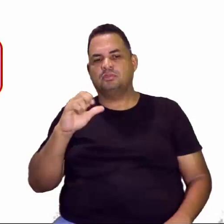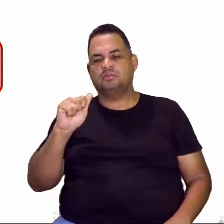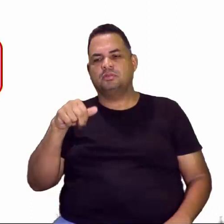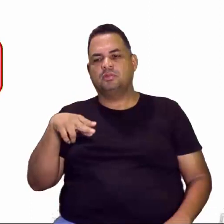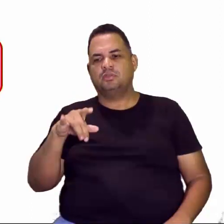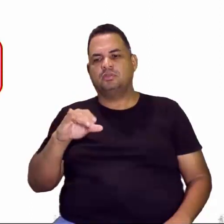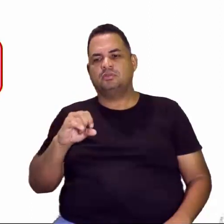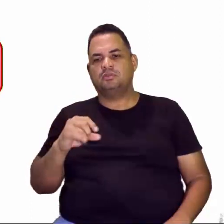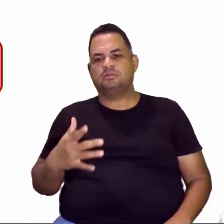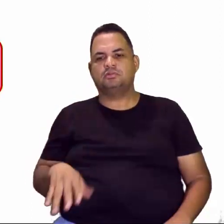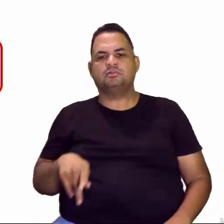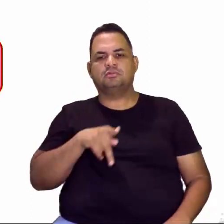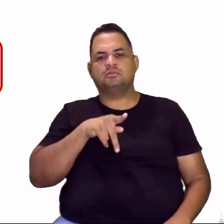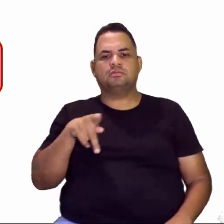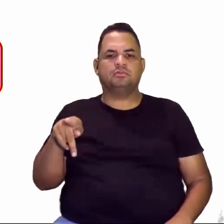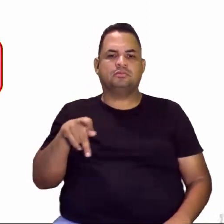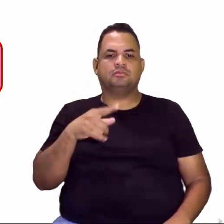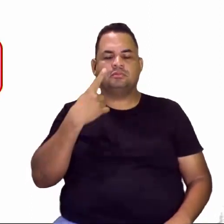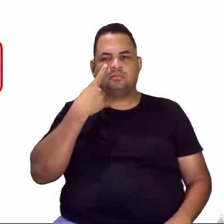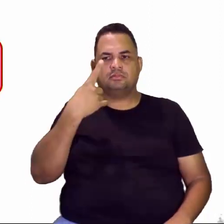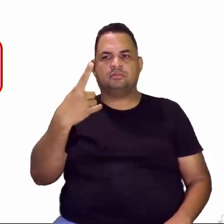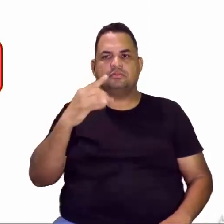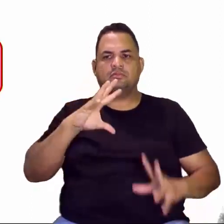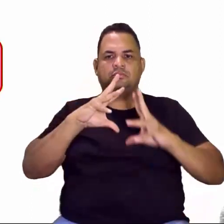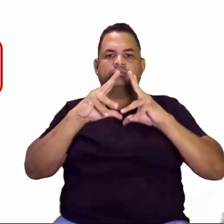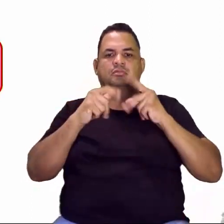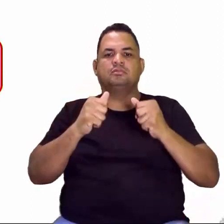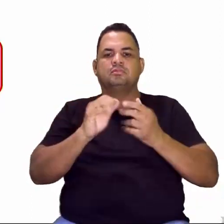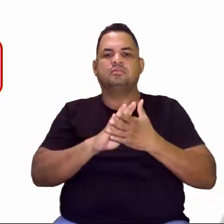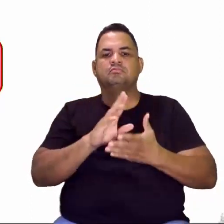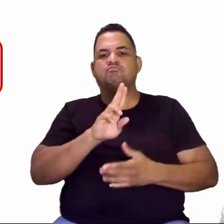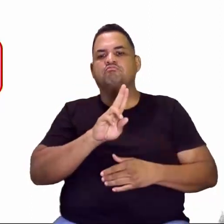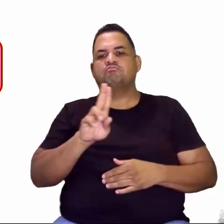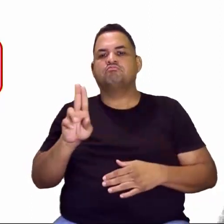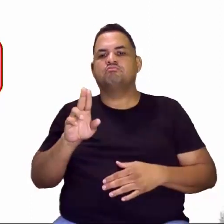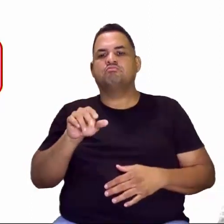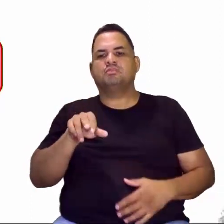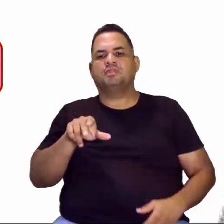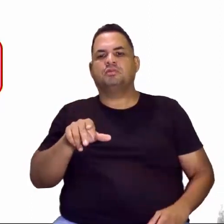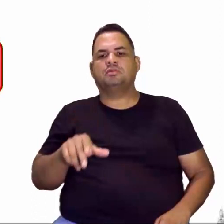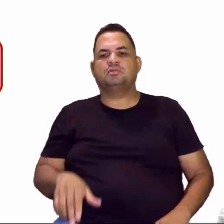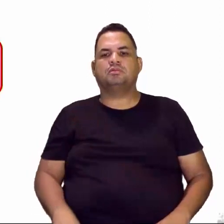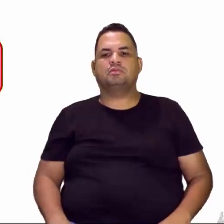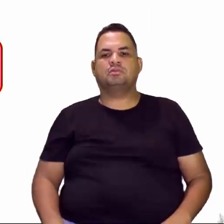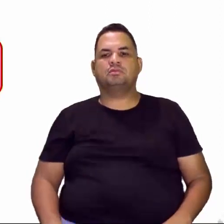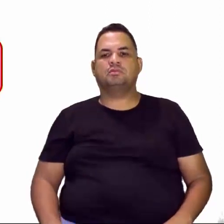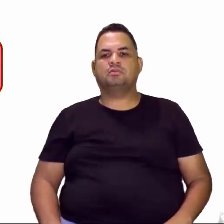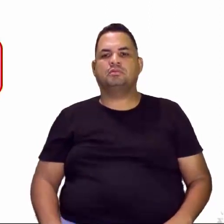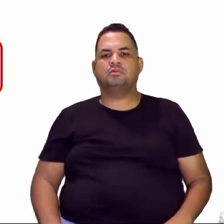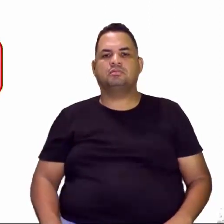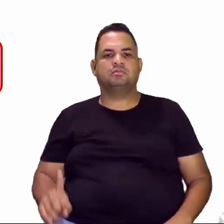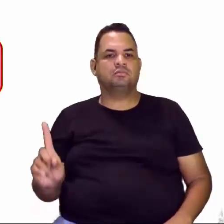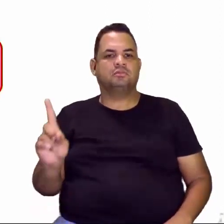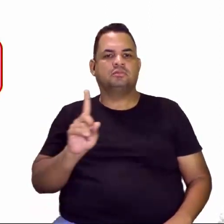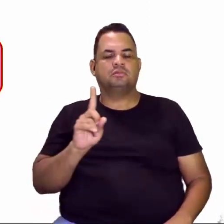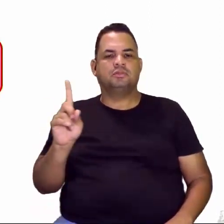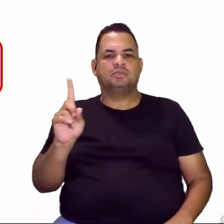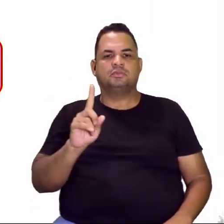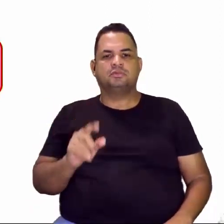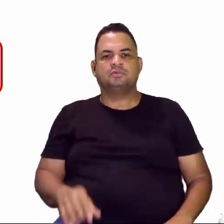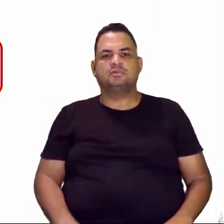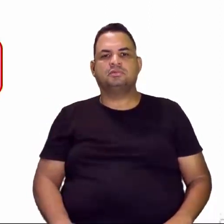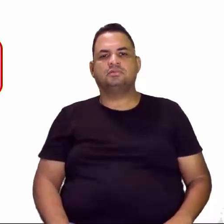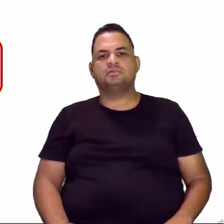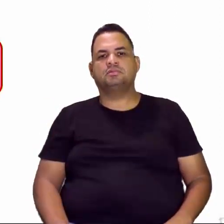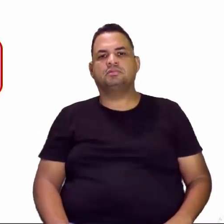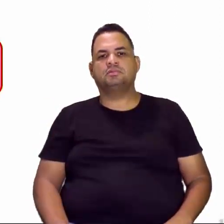amônio. Professora, na minha visão, todos os nomes estão iguais. Para mim é tudo a mesma coisa. Não é. Olha só aqui na